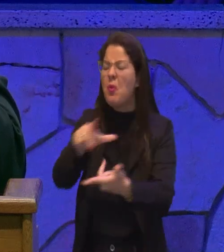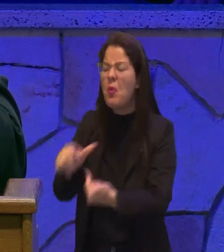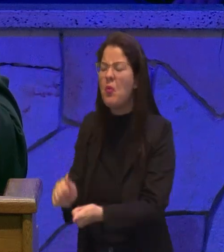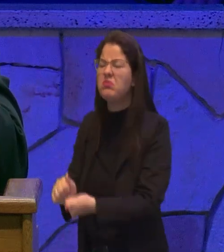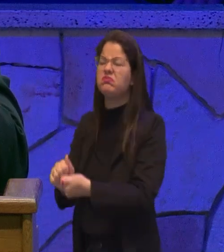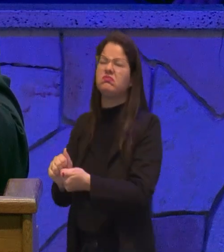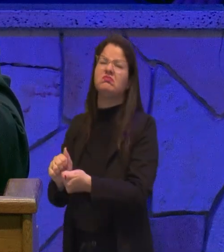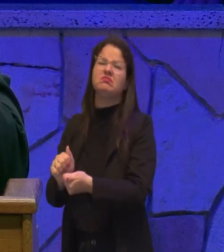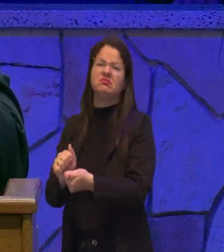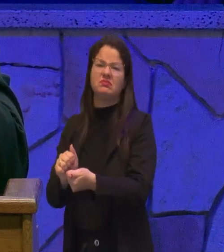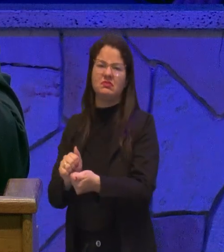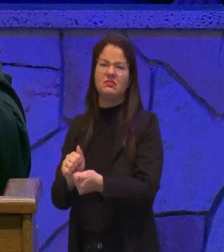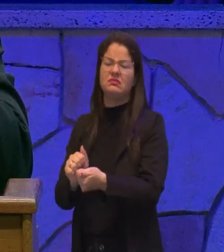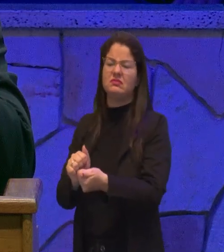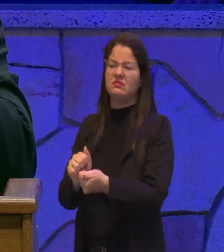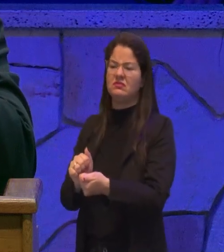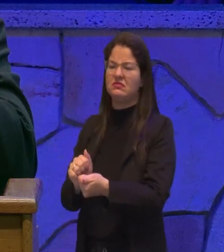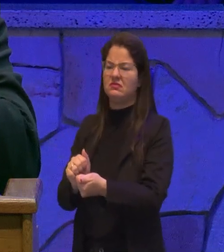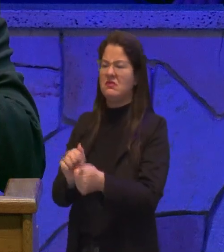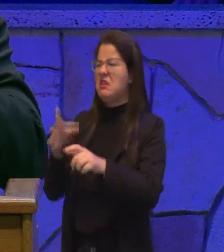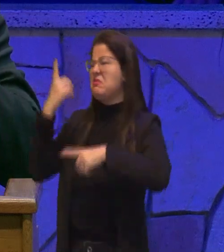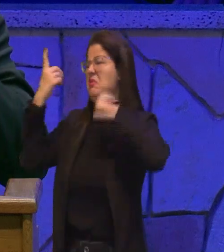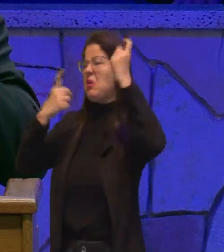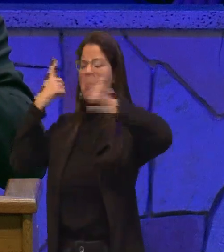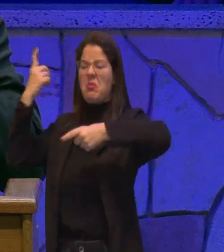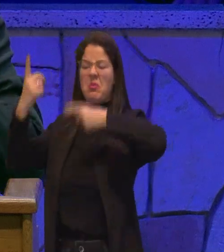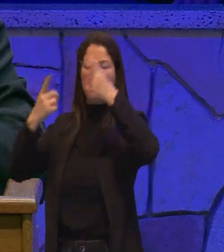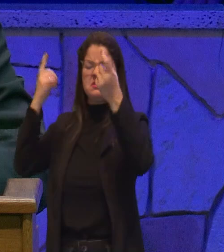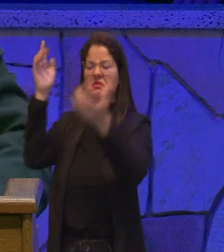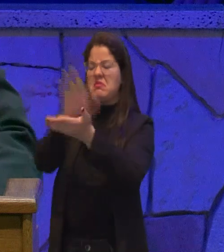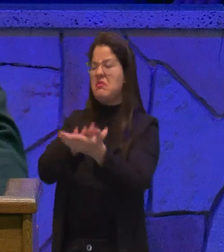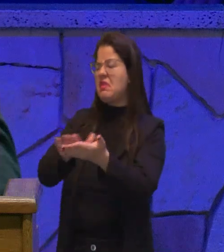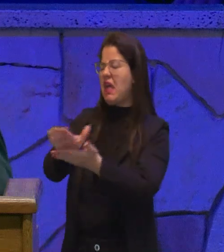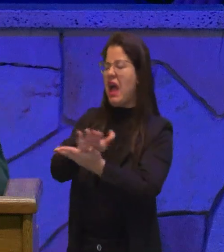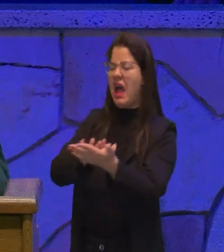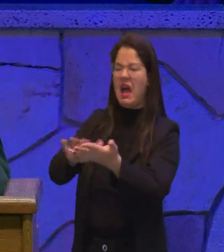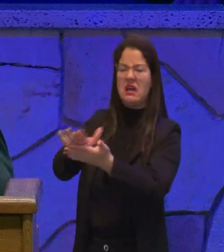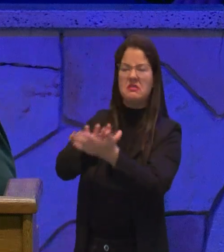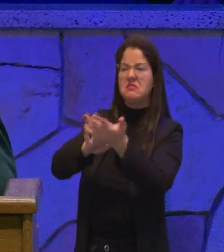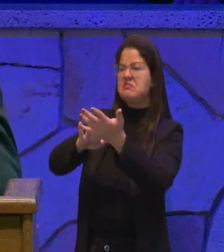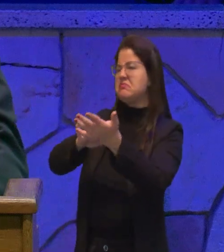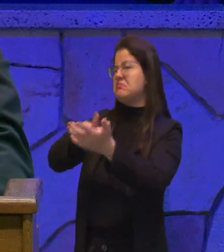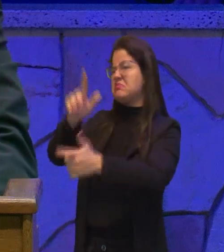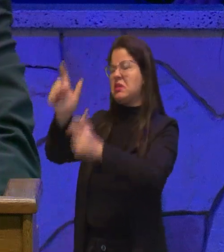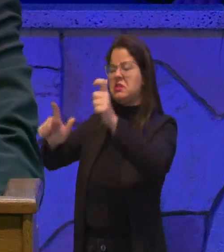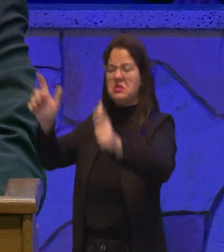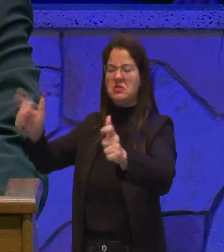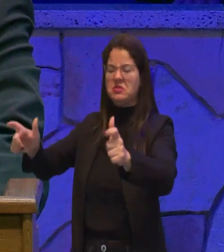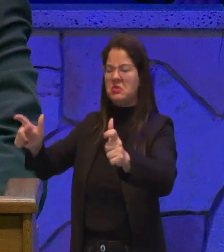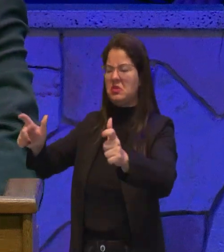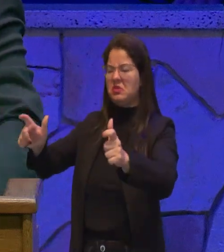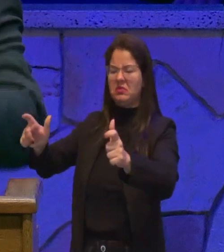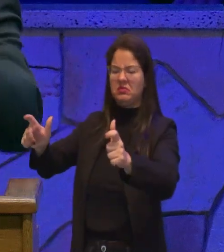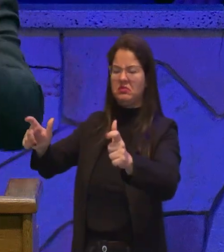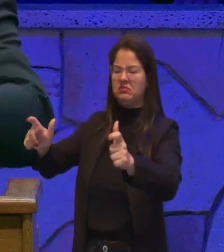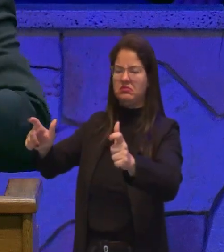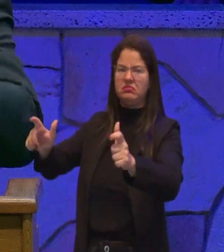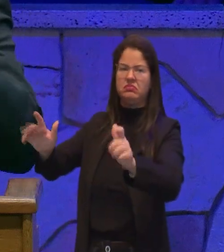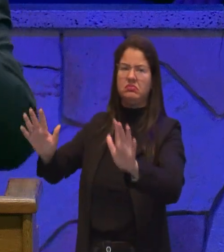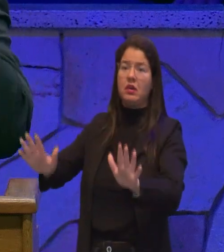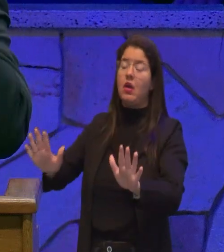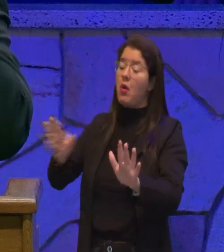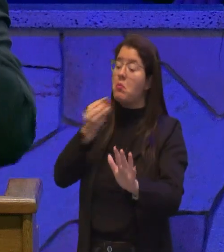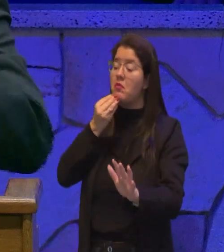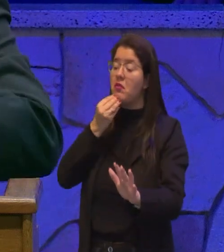preocupando com aquilo que as pessoas vão pensar a seu respeito, e sequer com a sua imagem. É óbvio que eu estou falando